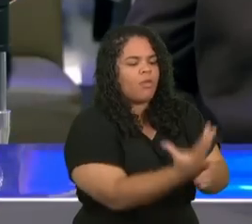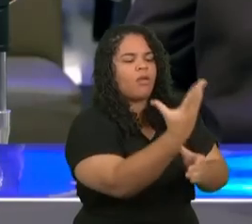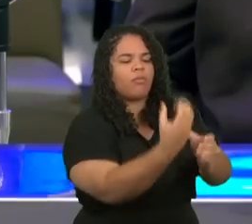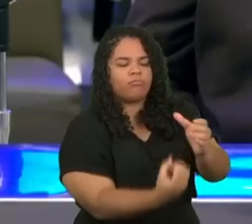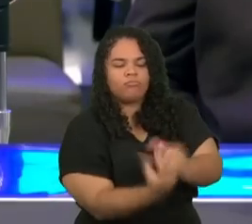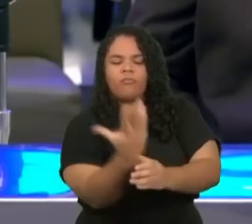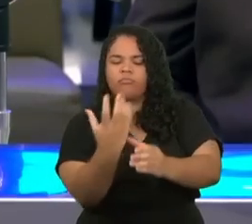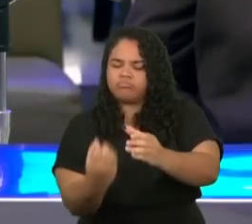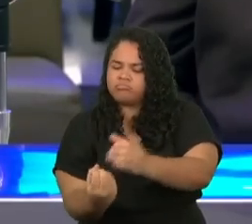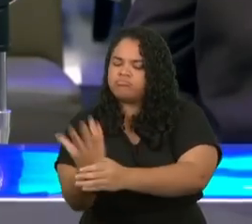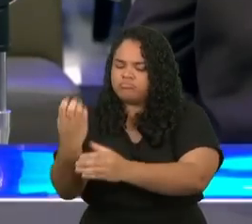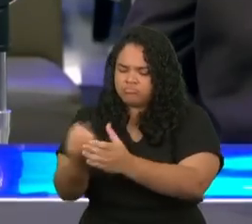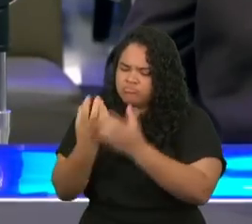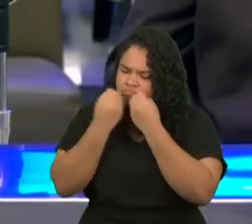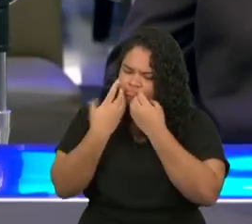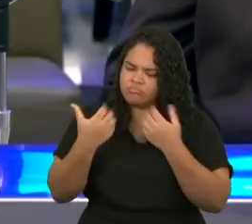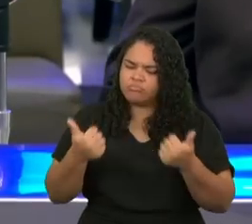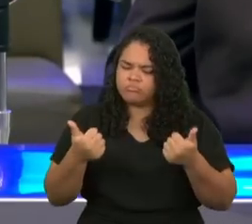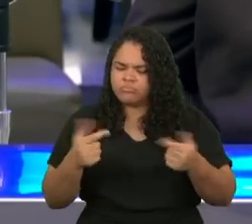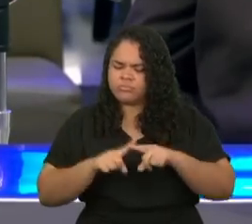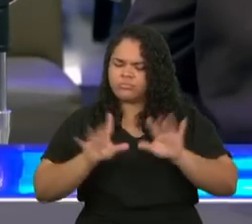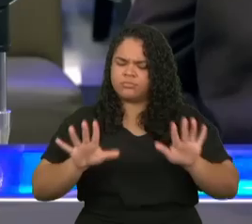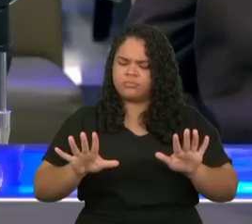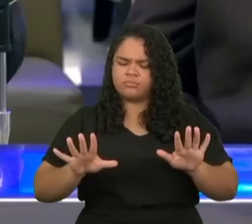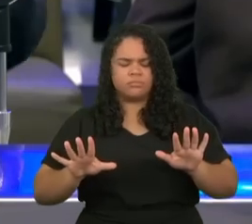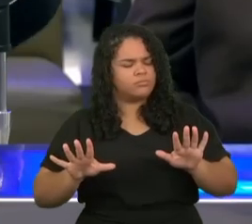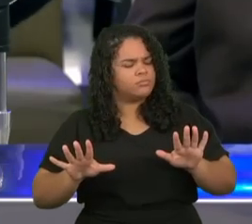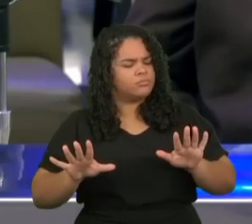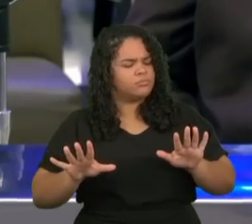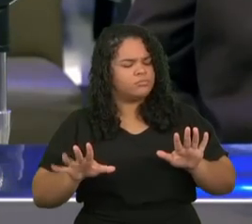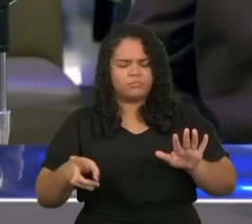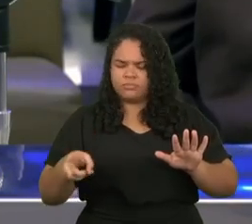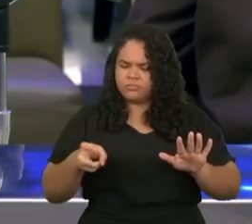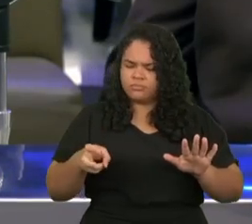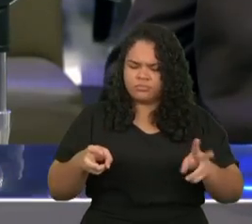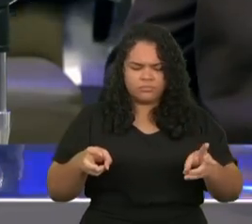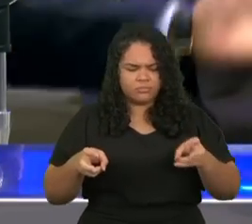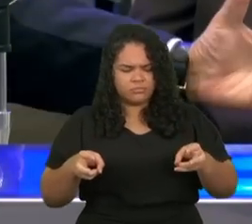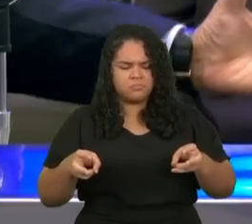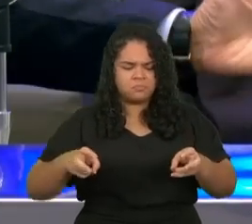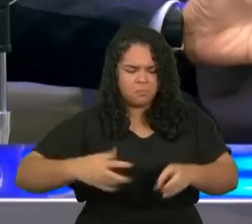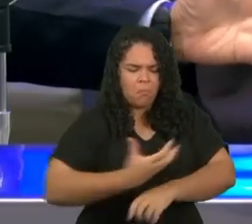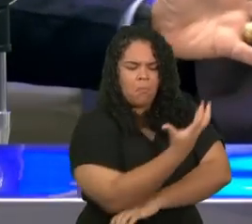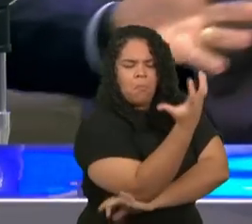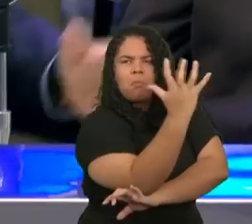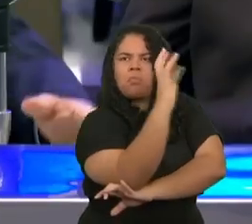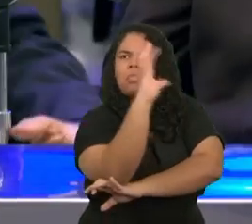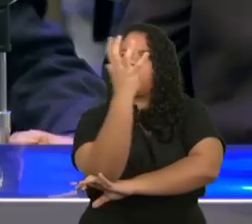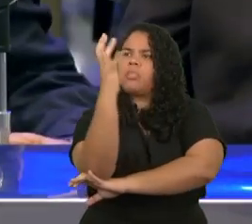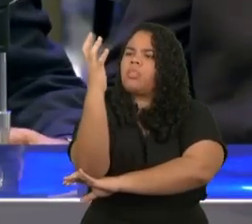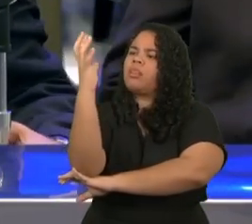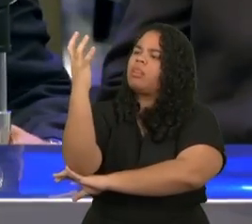ela cresceu viu tornou-se o quê uma árvore frondosa e